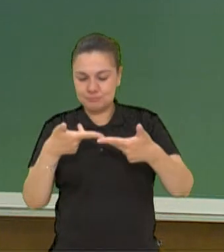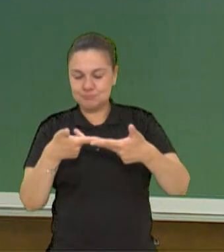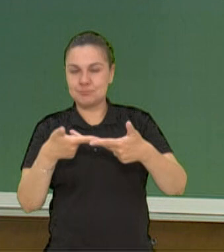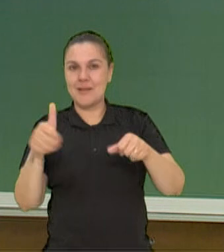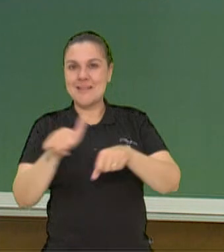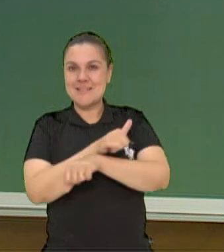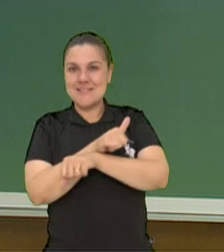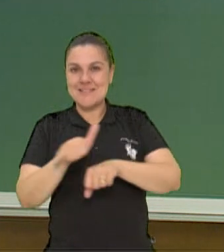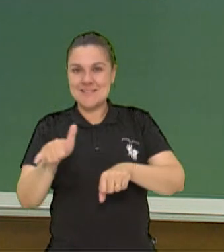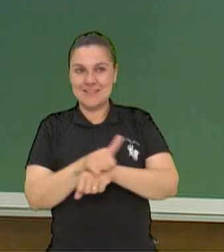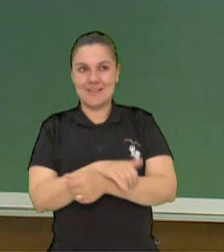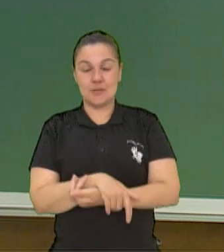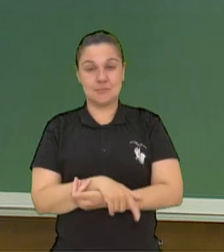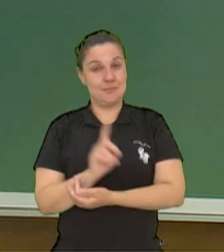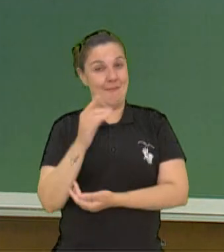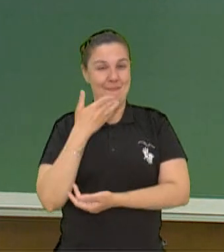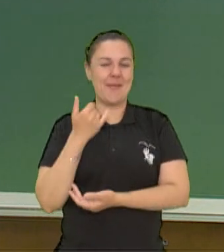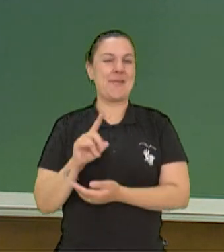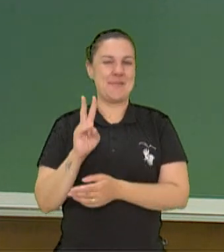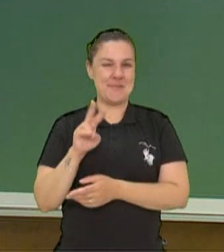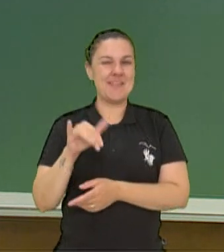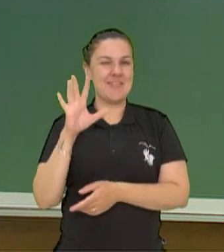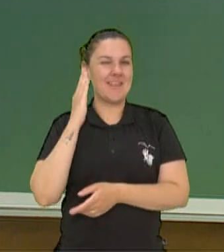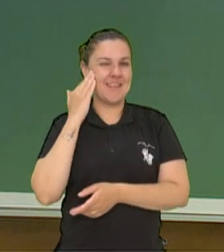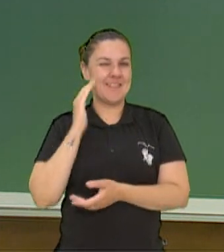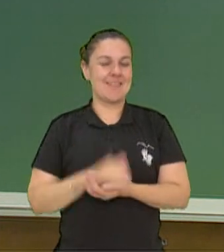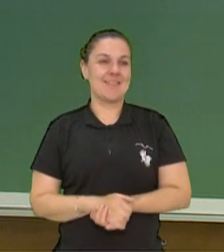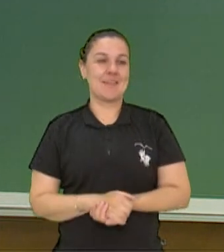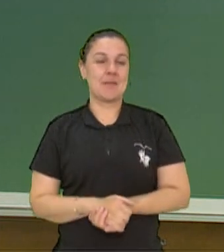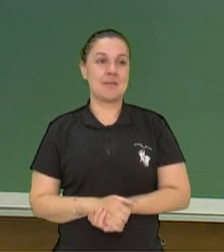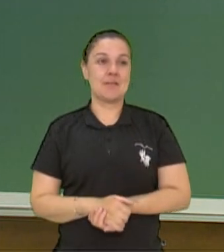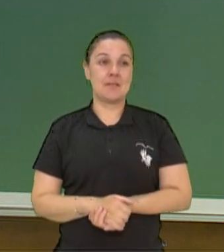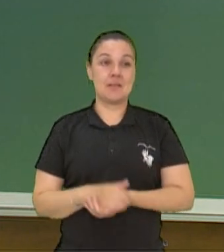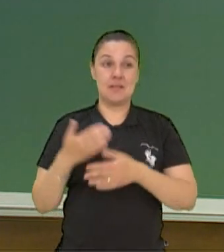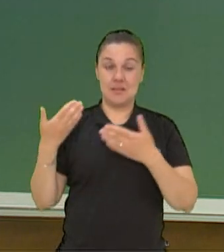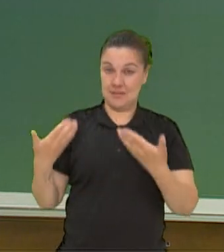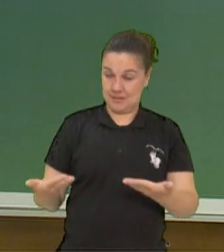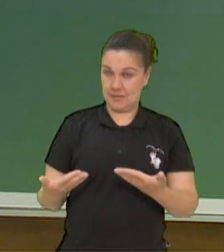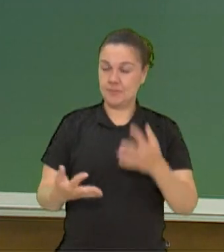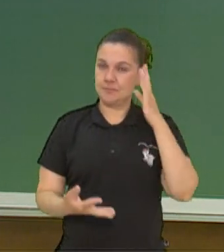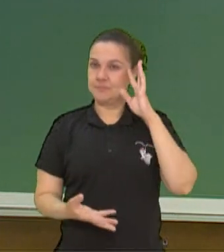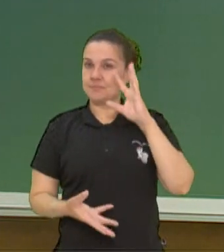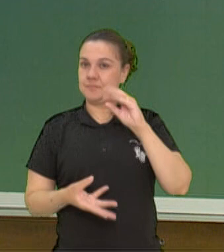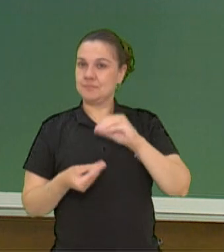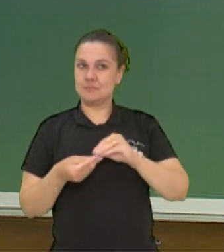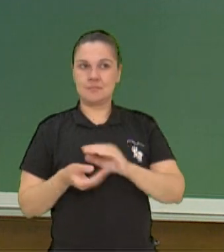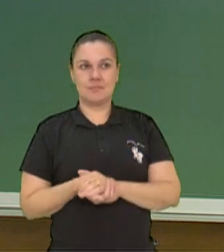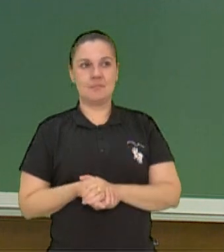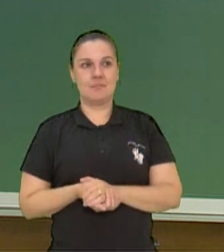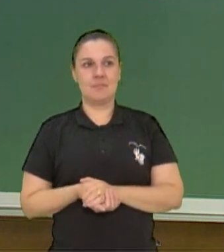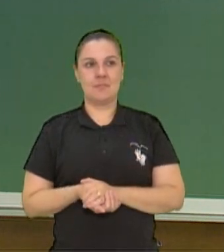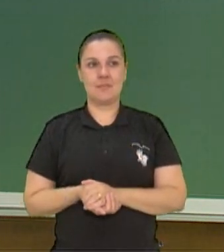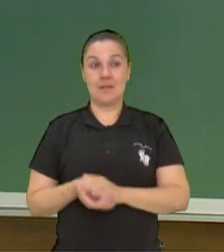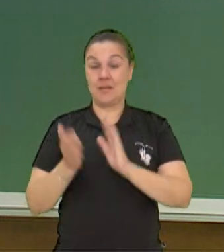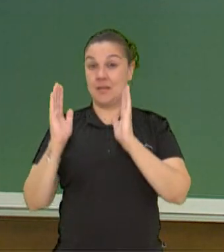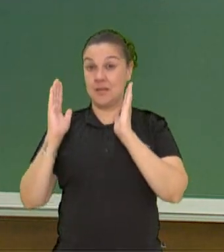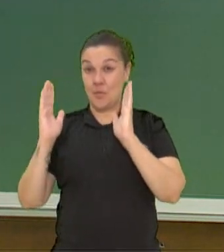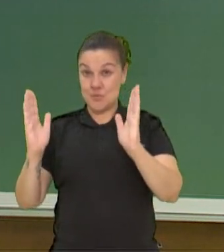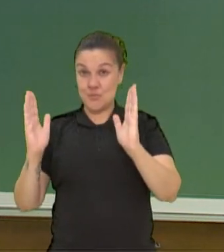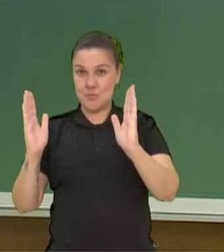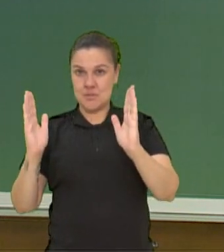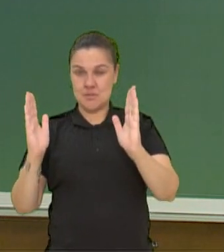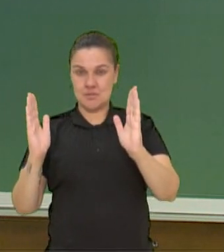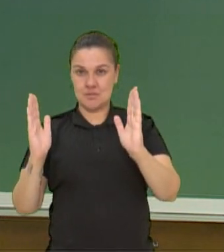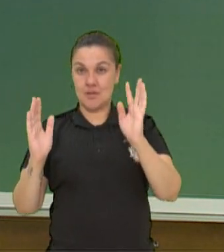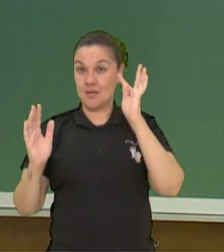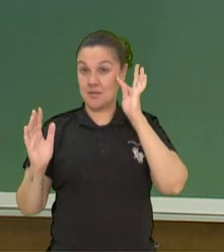Ou melhor, não tão fácil assim, né? Não é verdade? Mas vamos lá. Então, assim, pessoal, só para... O que você precisa saber? As duas